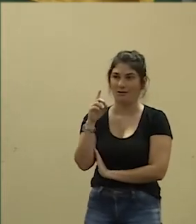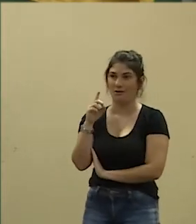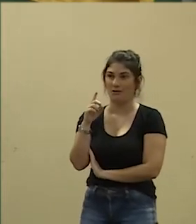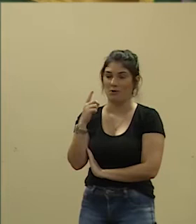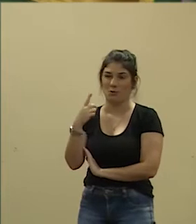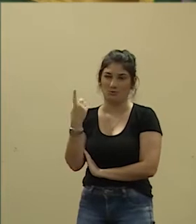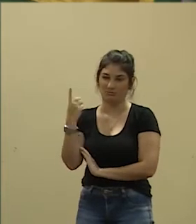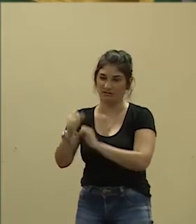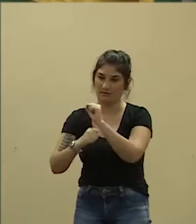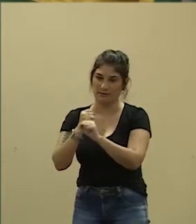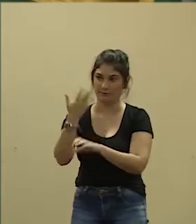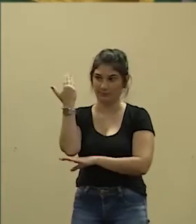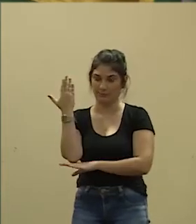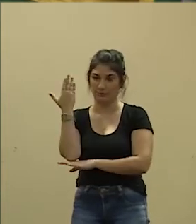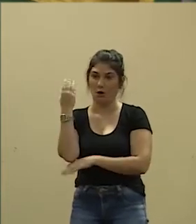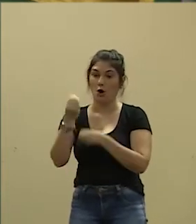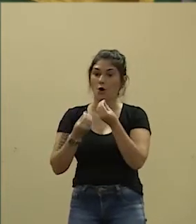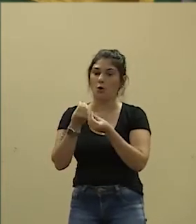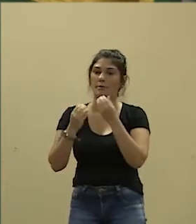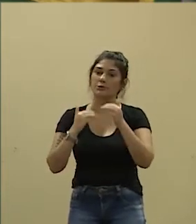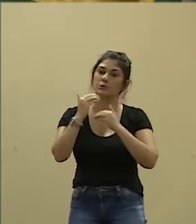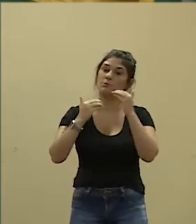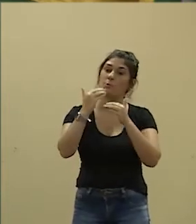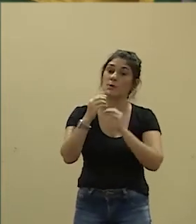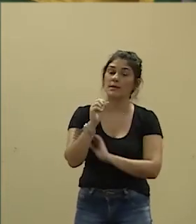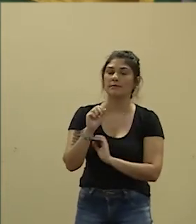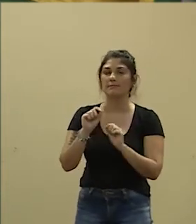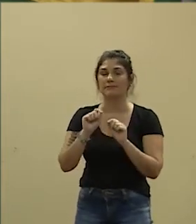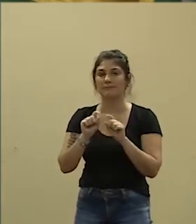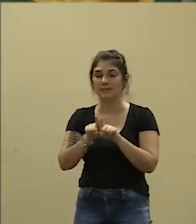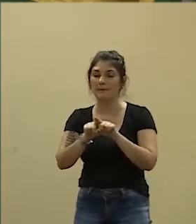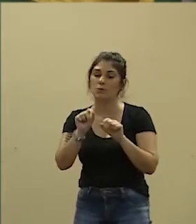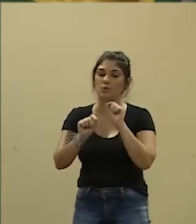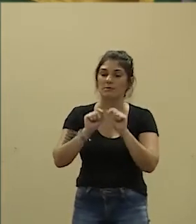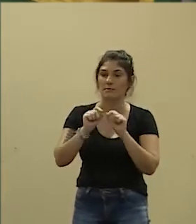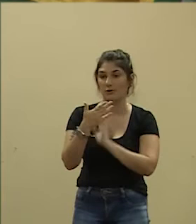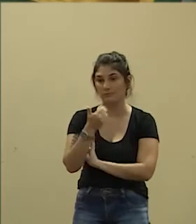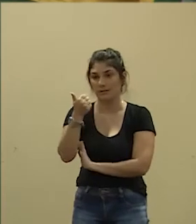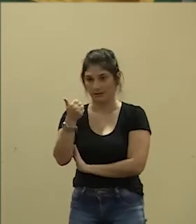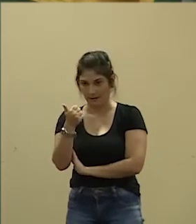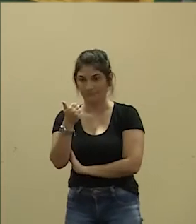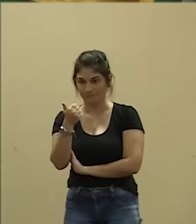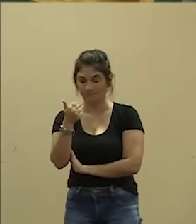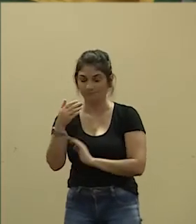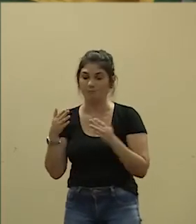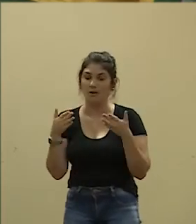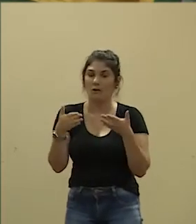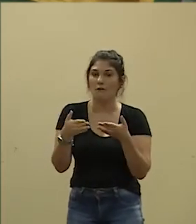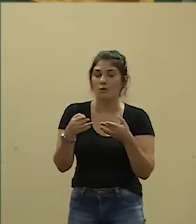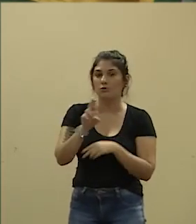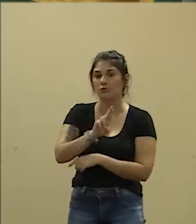evoluiu e o que a gente ainda pode melhorar na questão a um foco no uso de